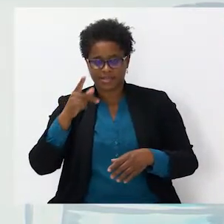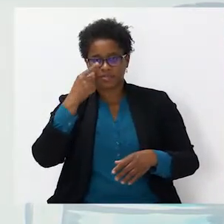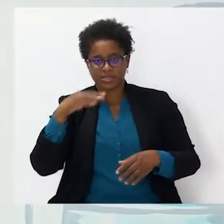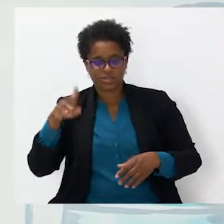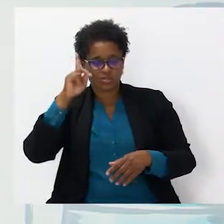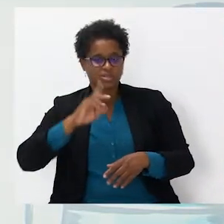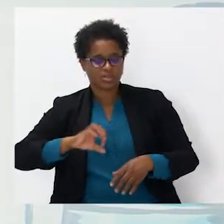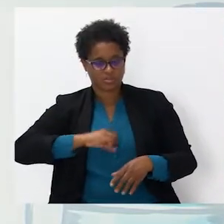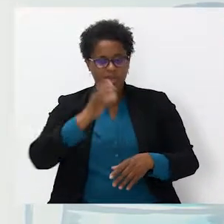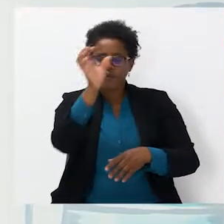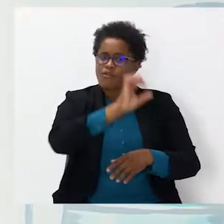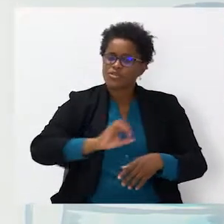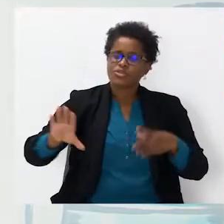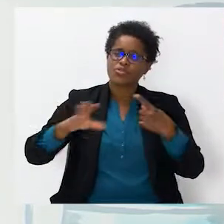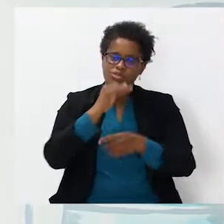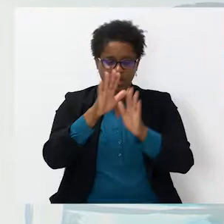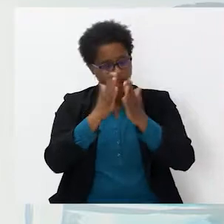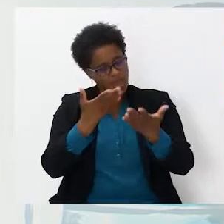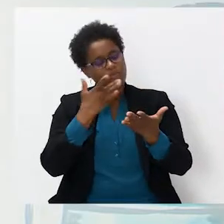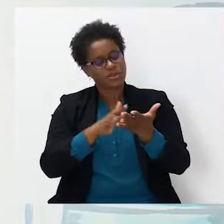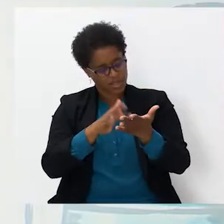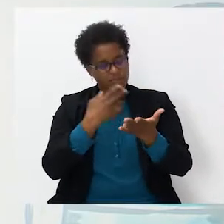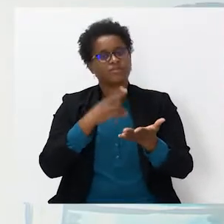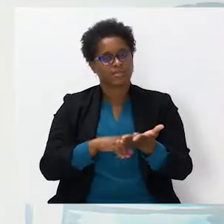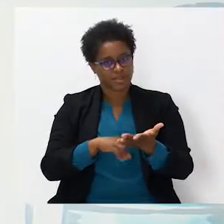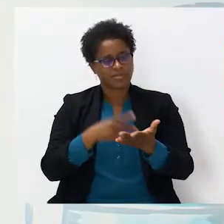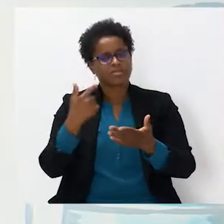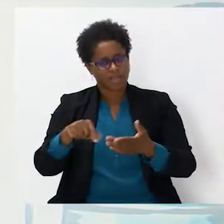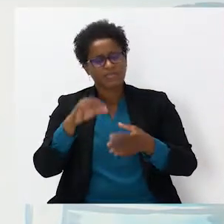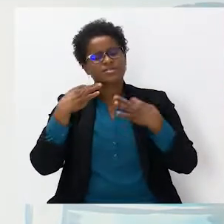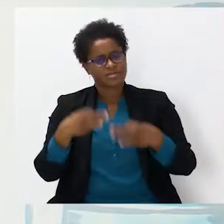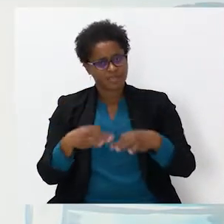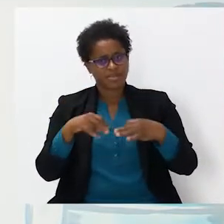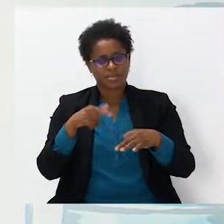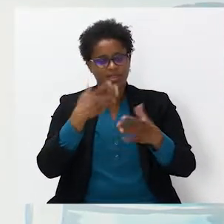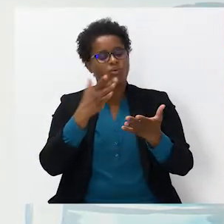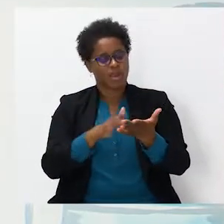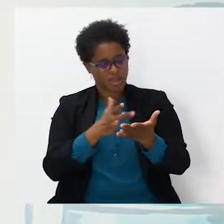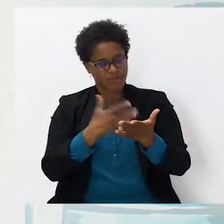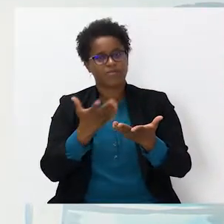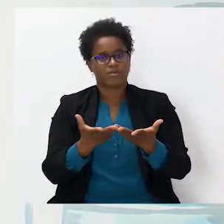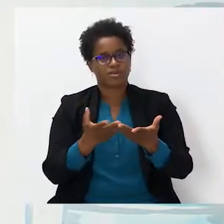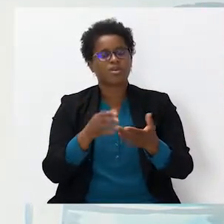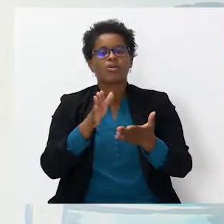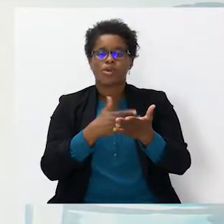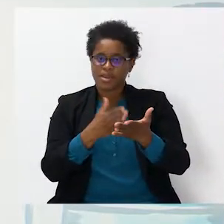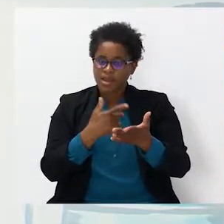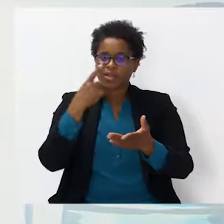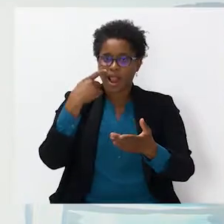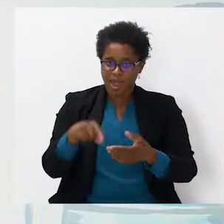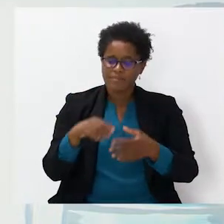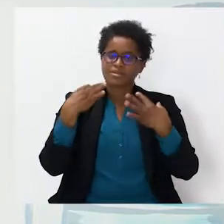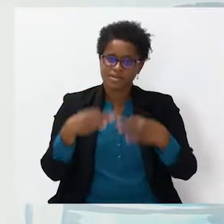meninas, vocês já conseguiram abrir o livro, certamente. Vocês devem sempre ter o manual e o caderno e o